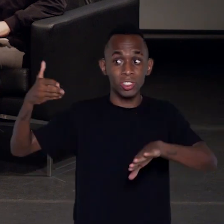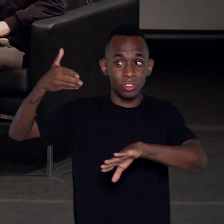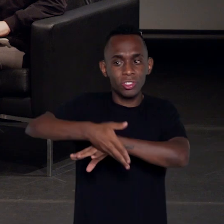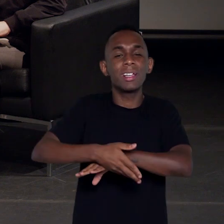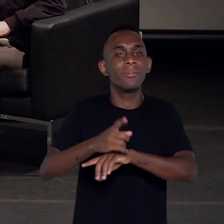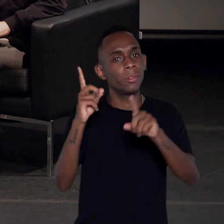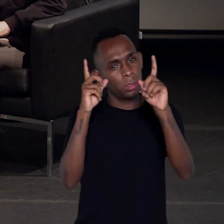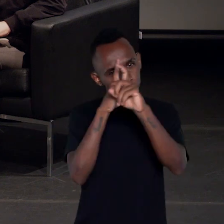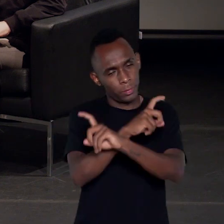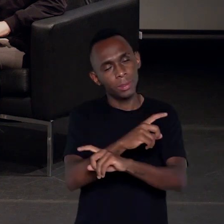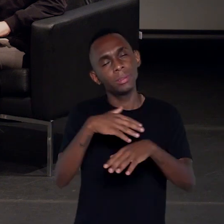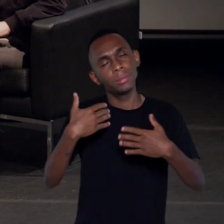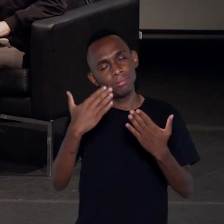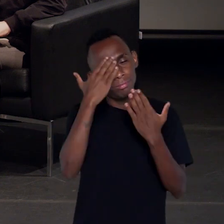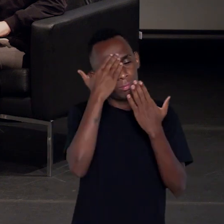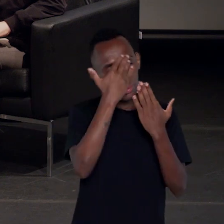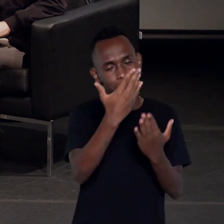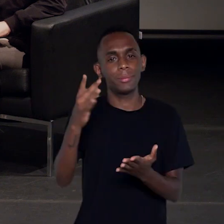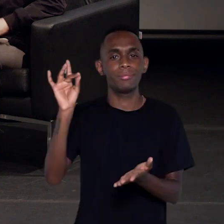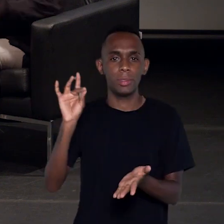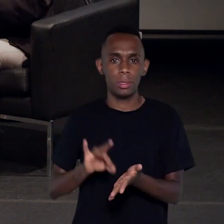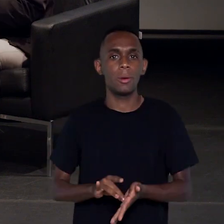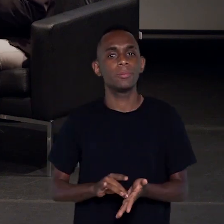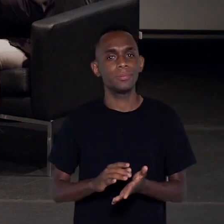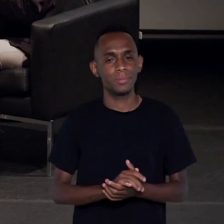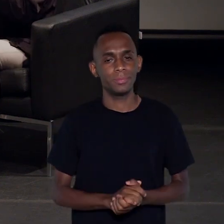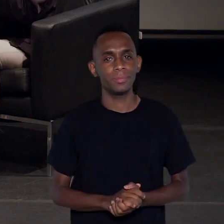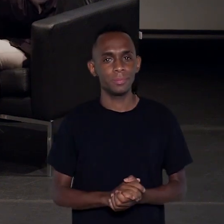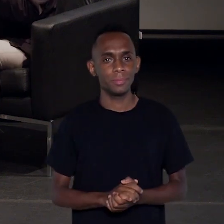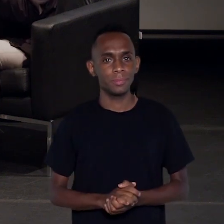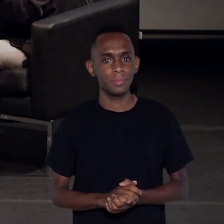vocês aqui, viu? A gente agradece, né, Itamar?